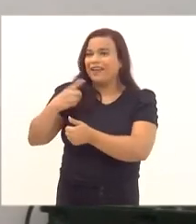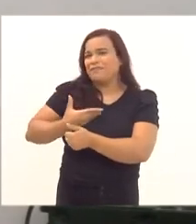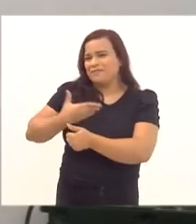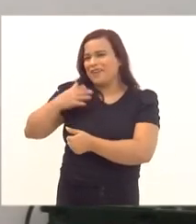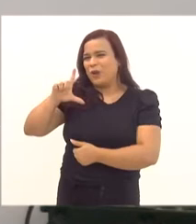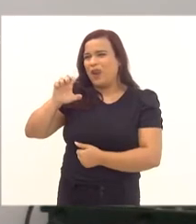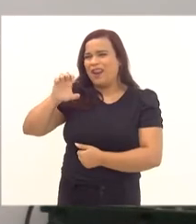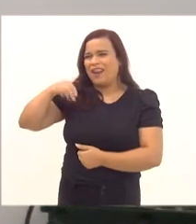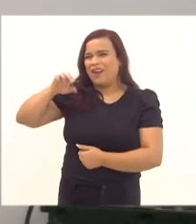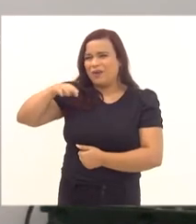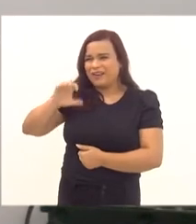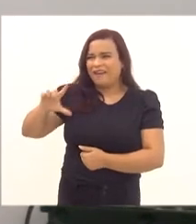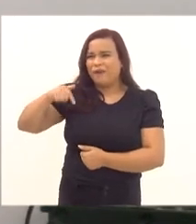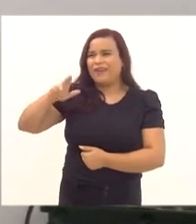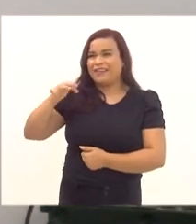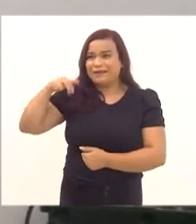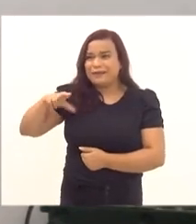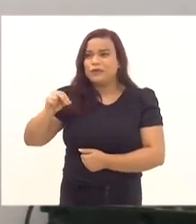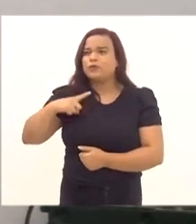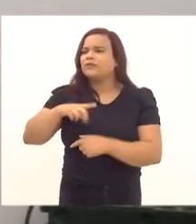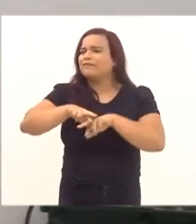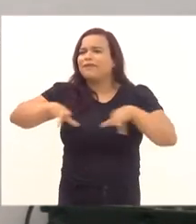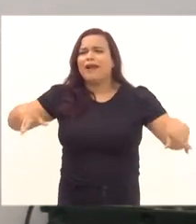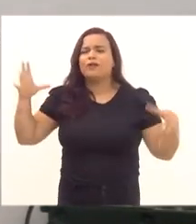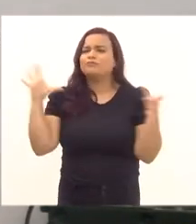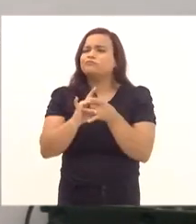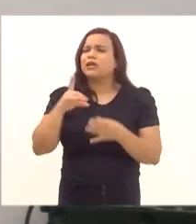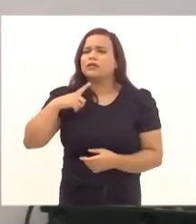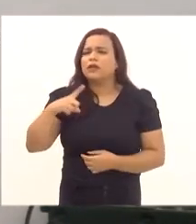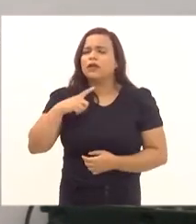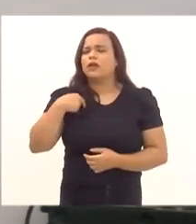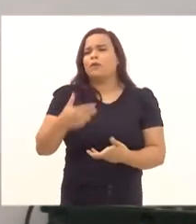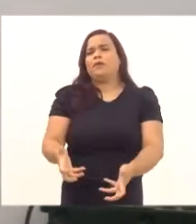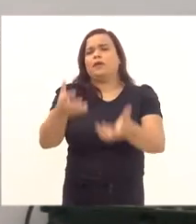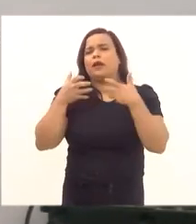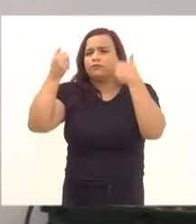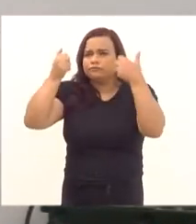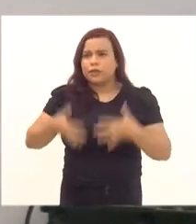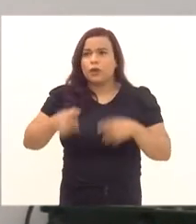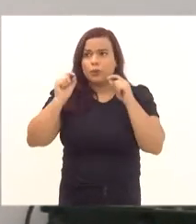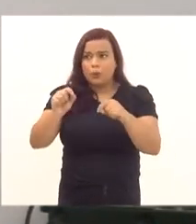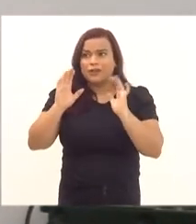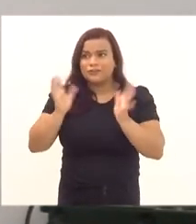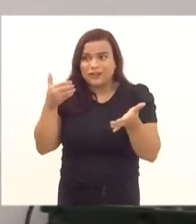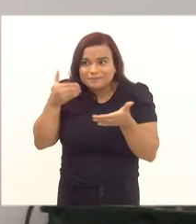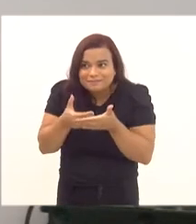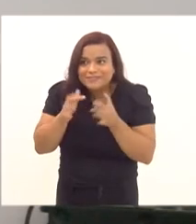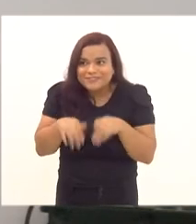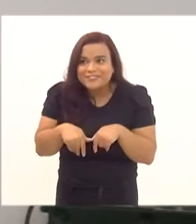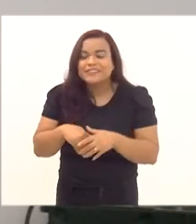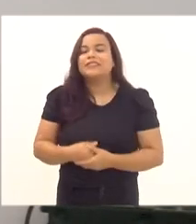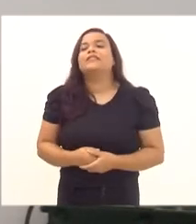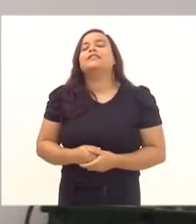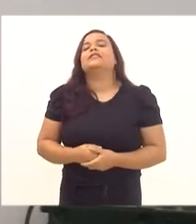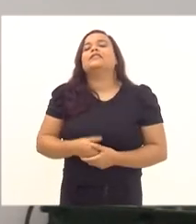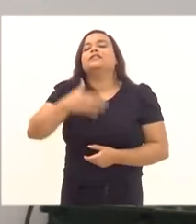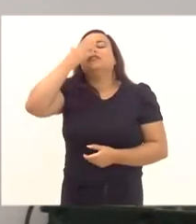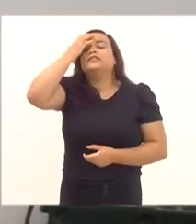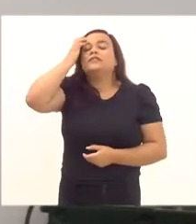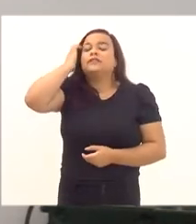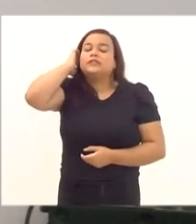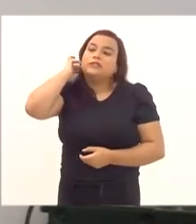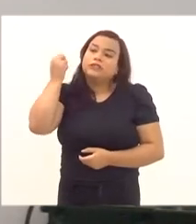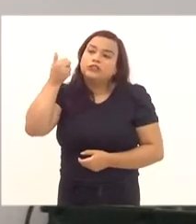então tem muita muita gente envolvida eu quero sim nessas nessa nessa minha fala já concluindo Deputado da Mônica